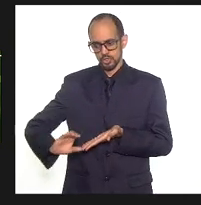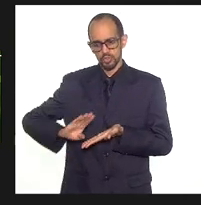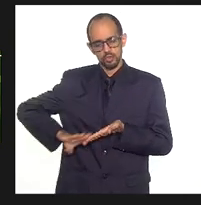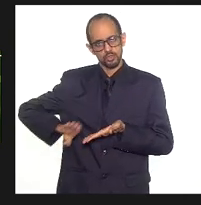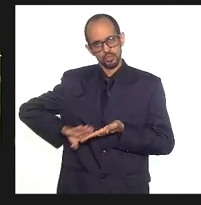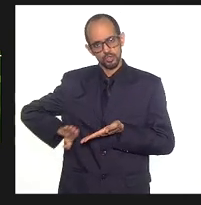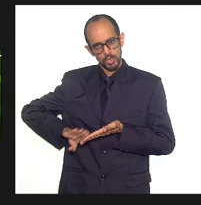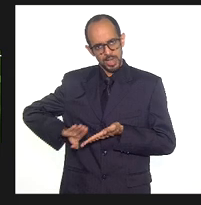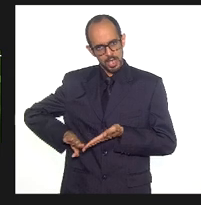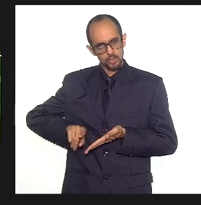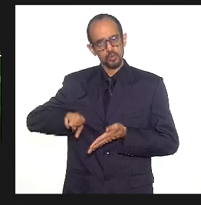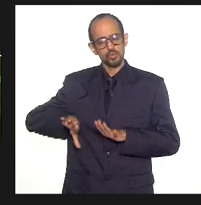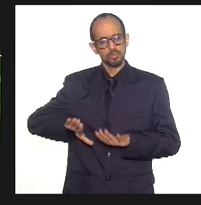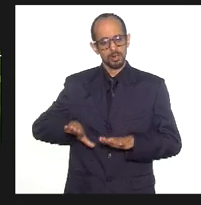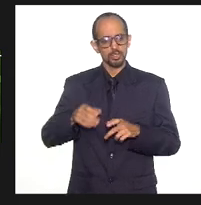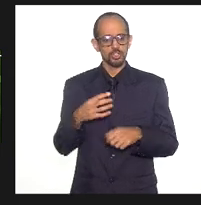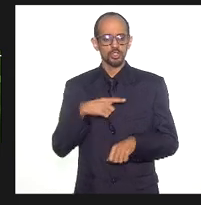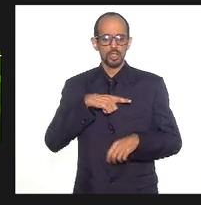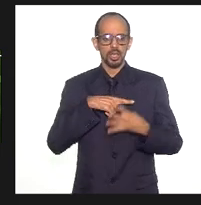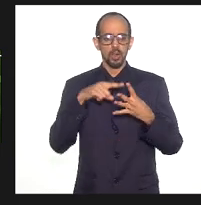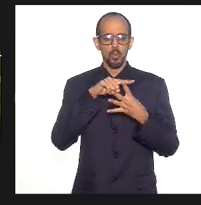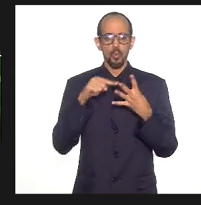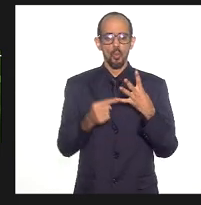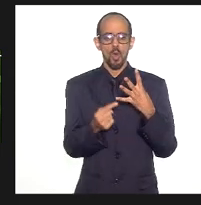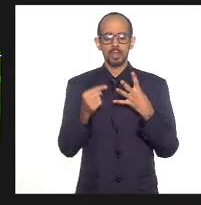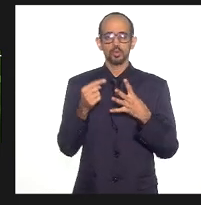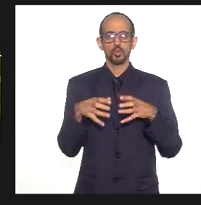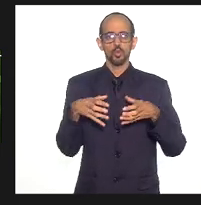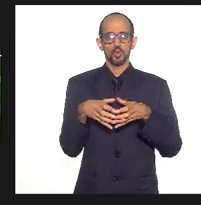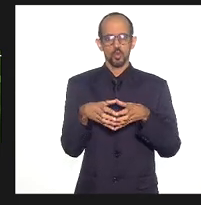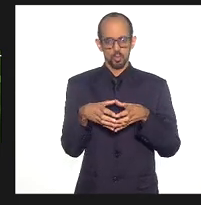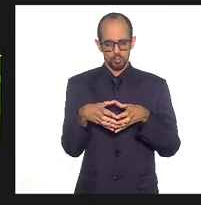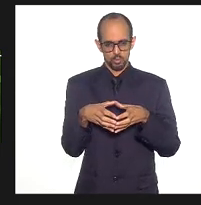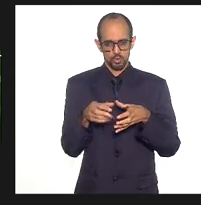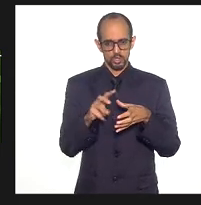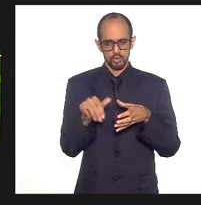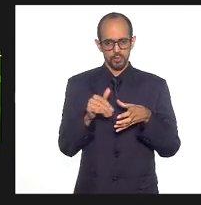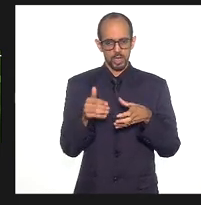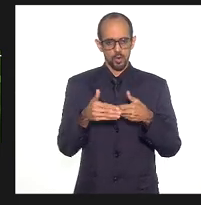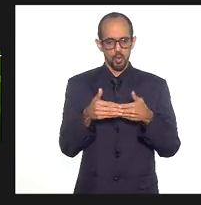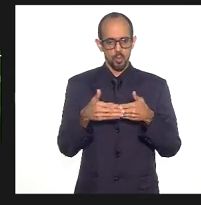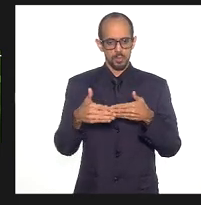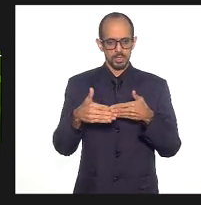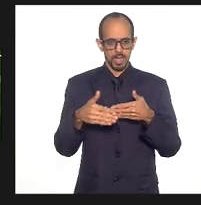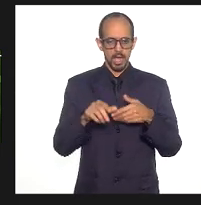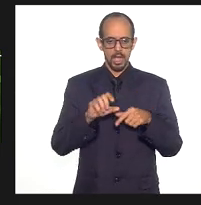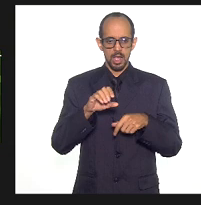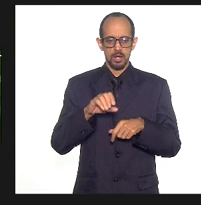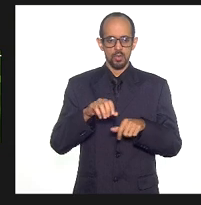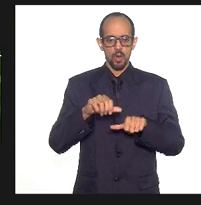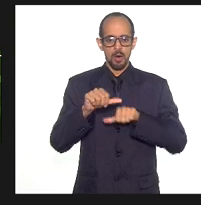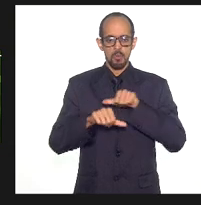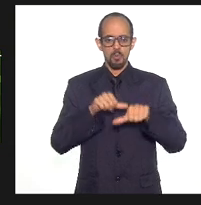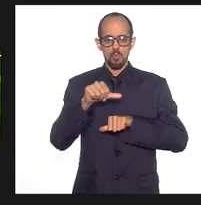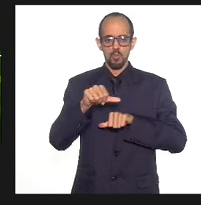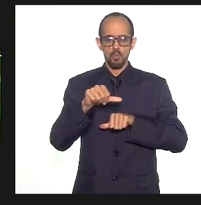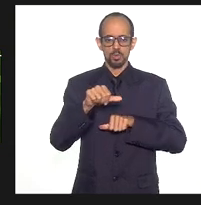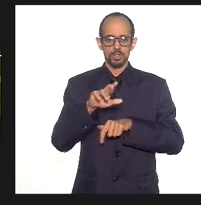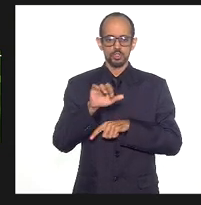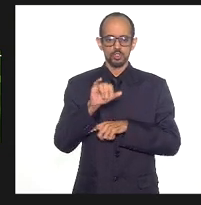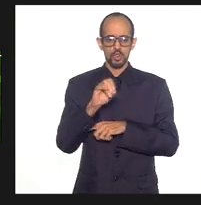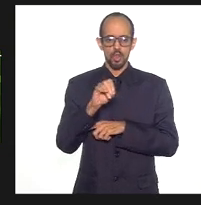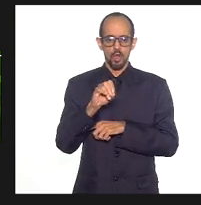em 4 grandes grupos, né? E vamos iniciar pela oscilação no royalty participação